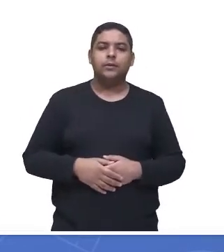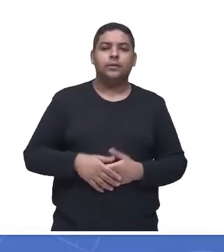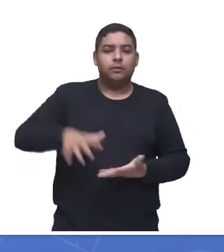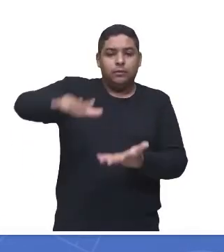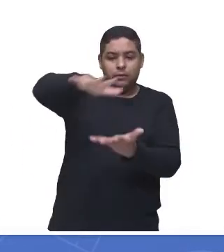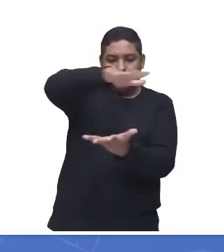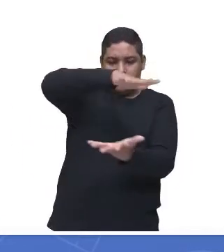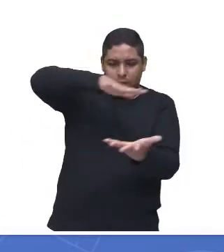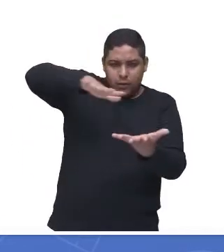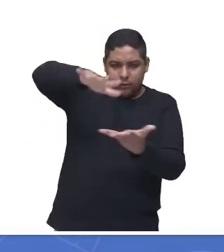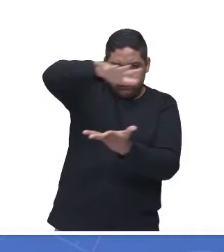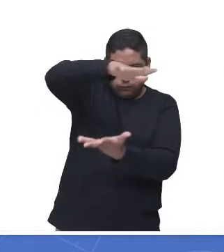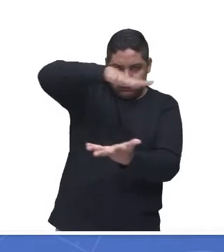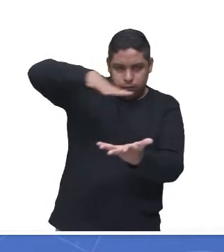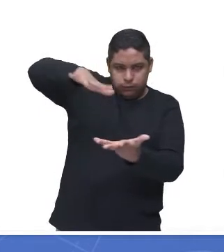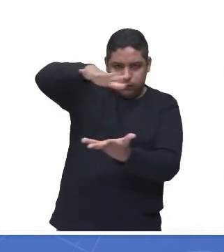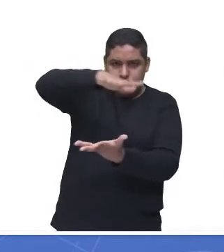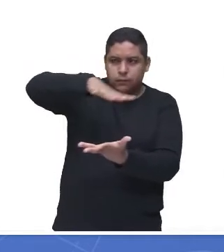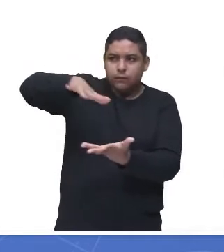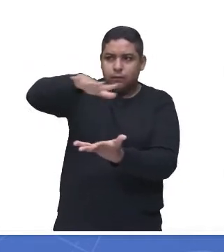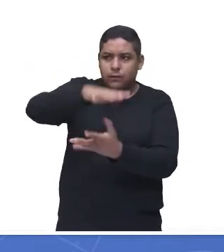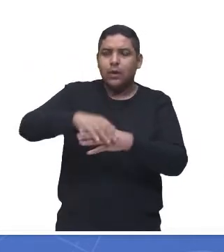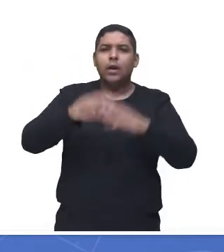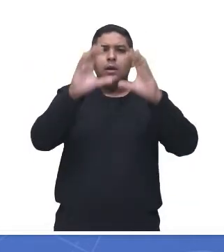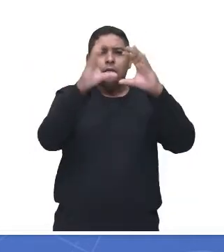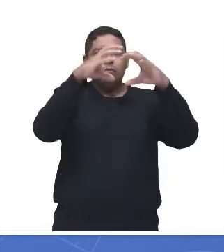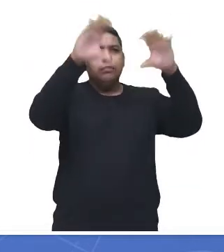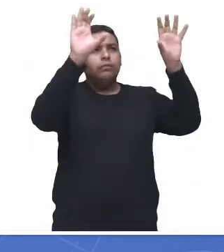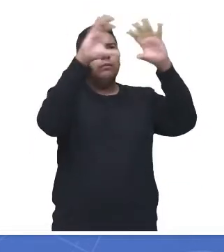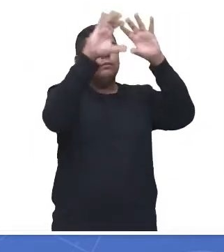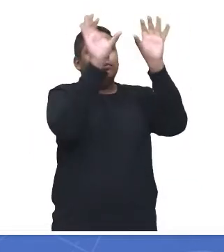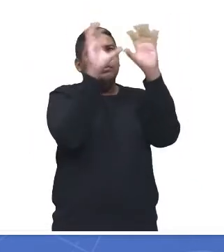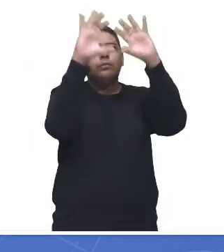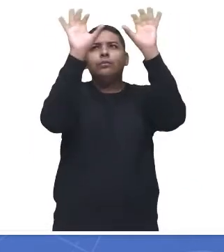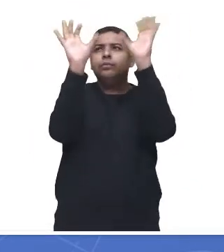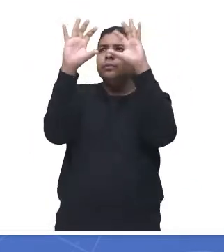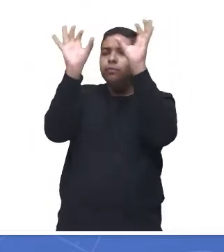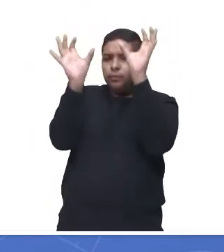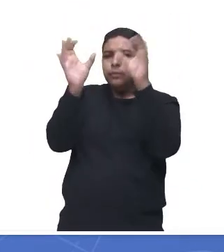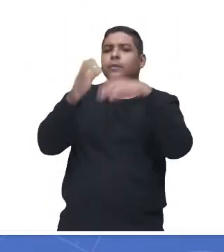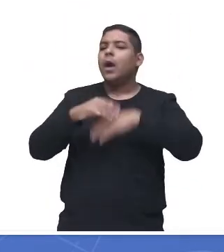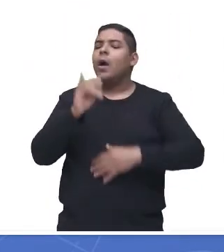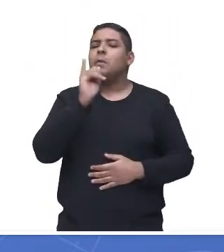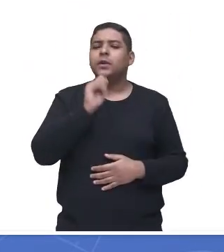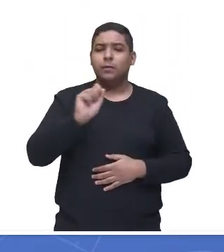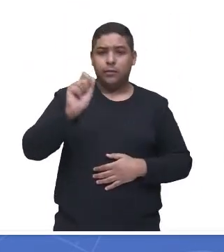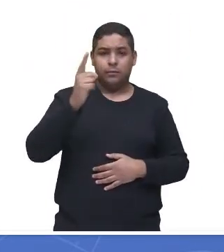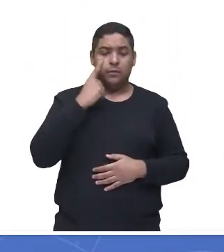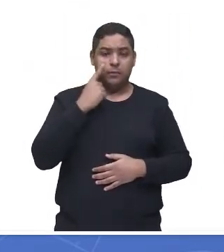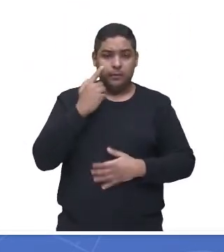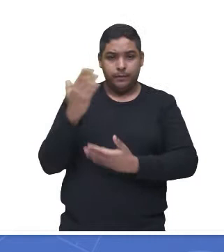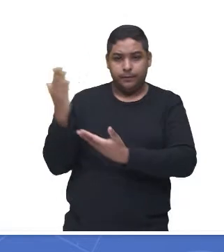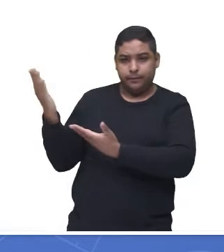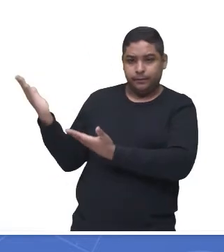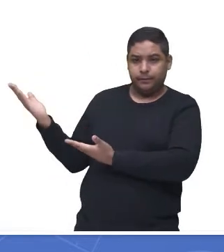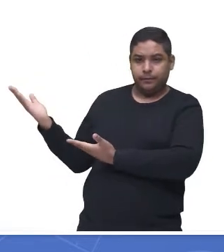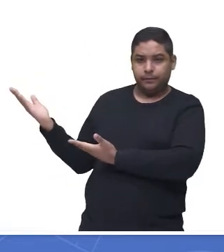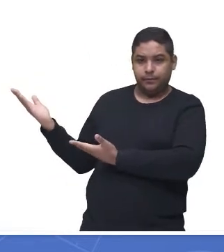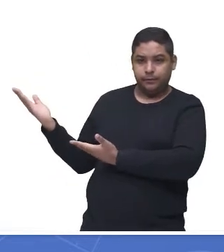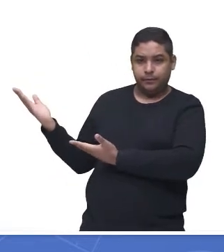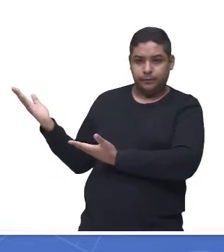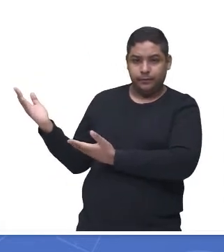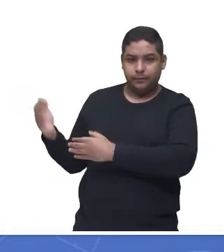chamado geocêntrico. Vamos ver aí só para a gente entender, ó, na imagem, né? A Terra está no centro, é o movimento geocêntrico.